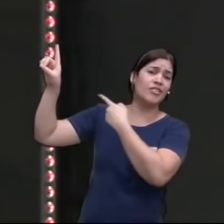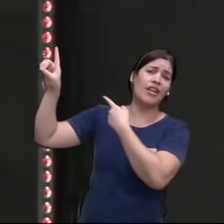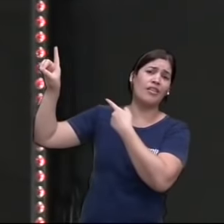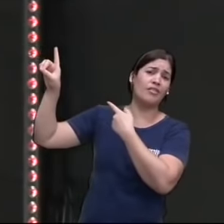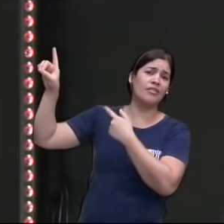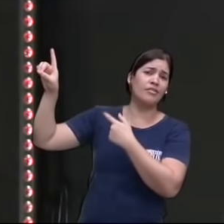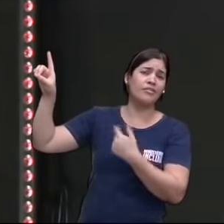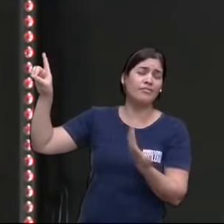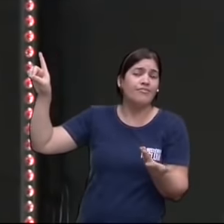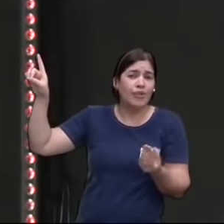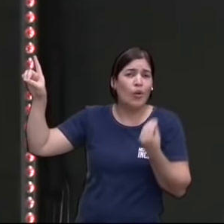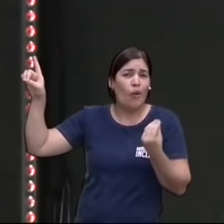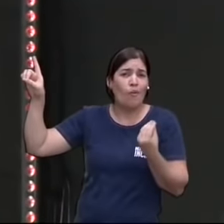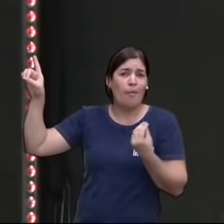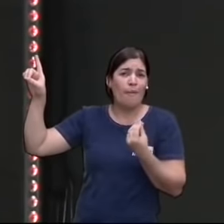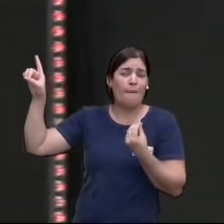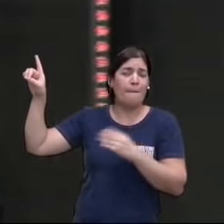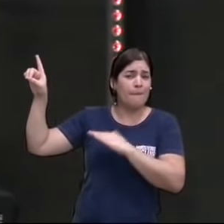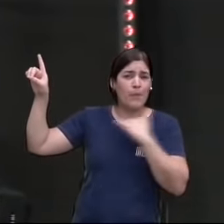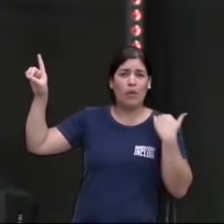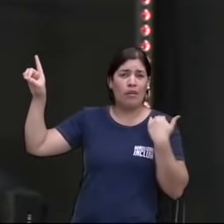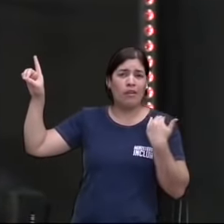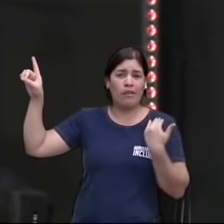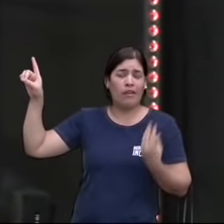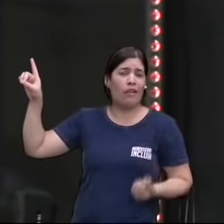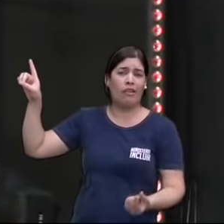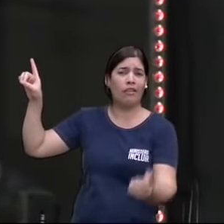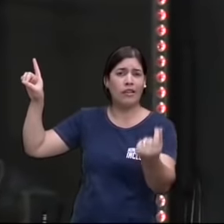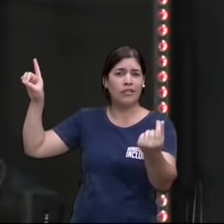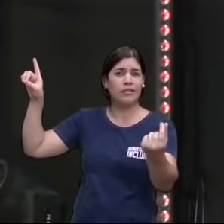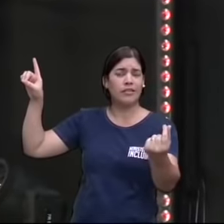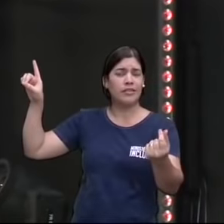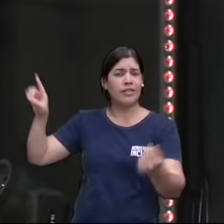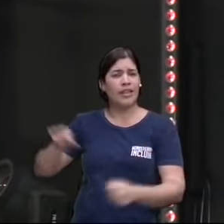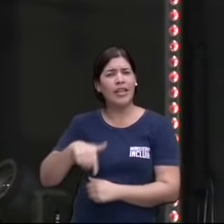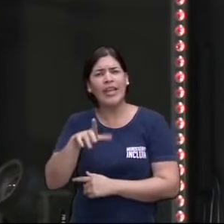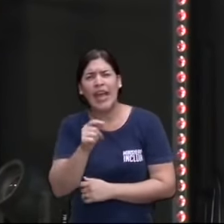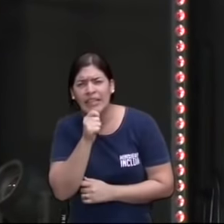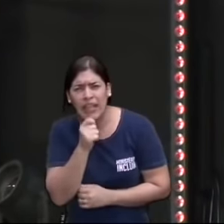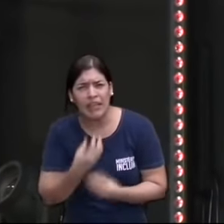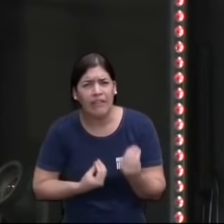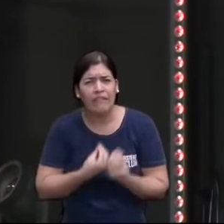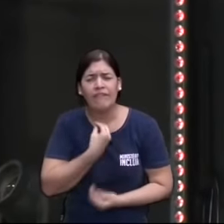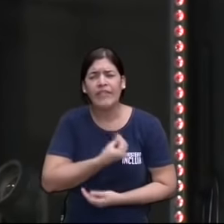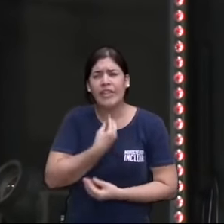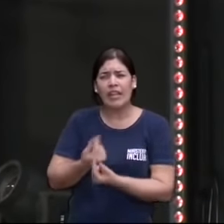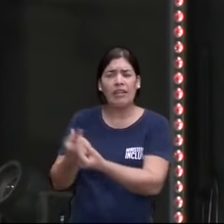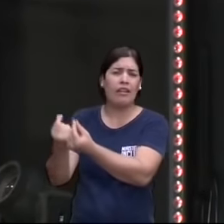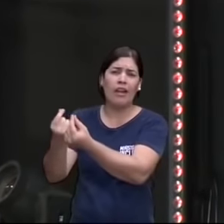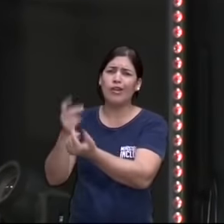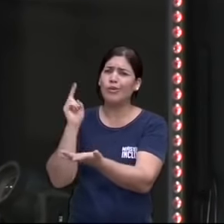para ficar afastado de Deus. Quem não tem vida eterna, vai continuar sem vida eterna.